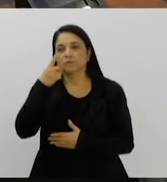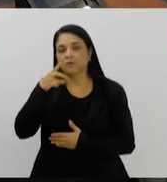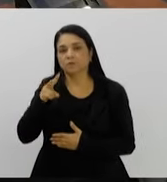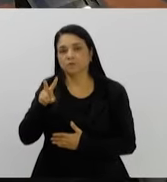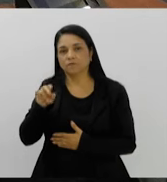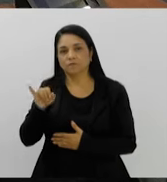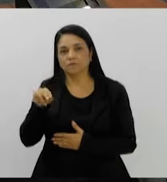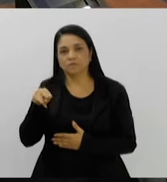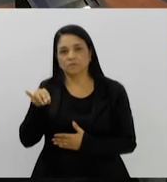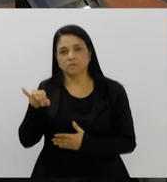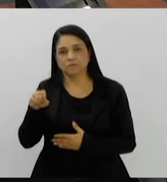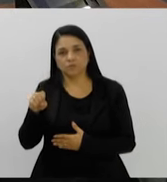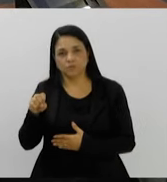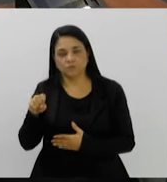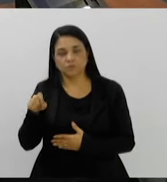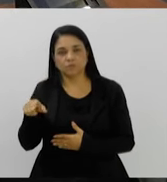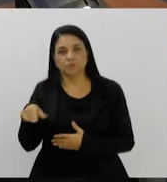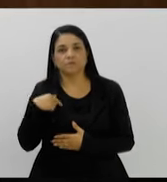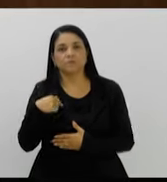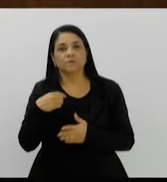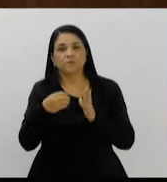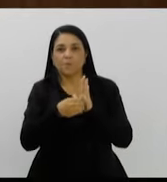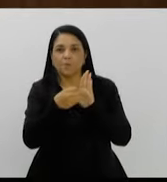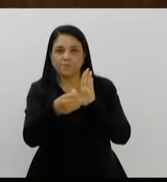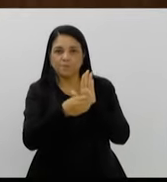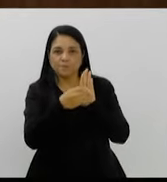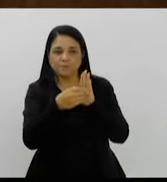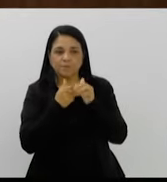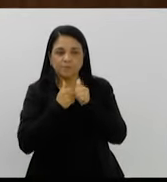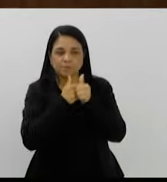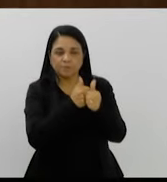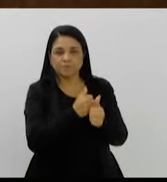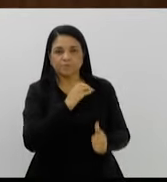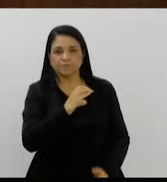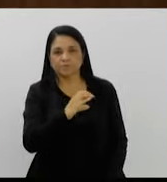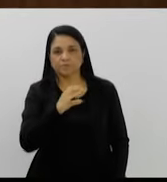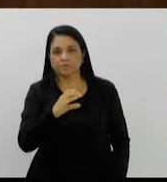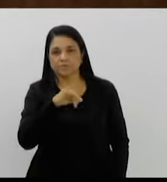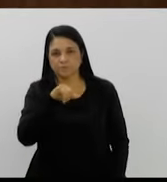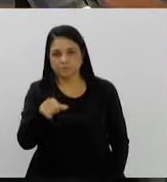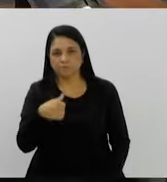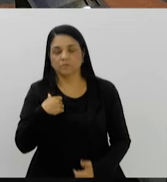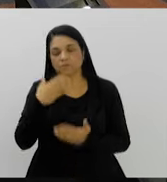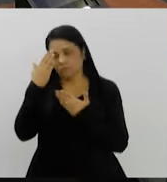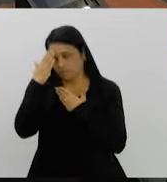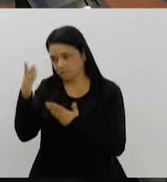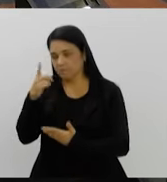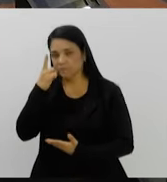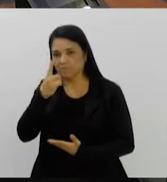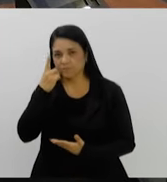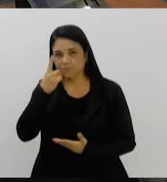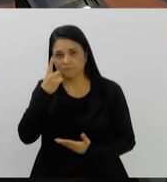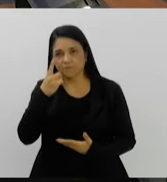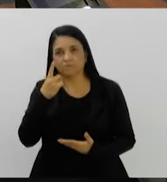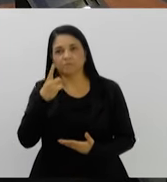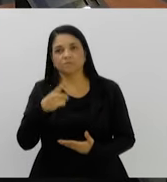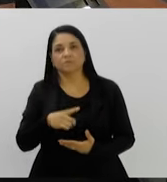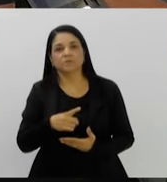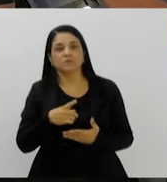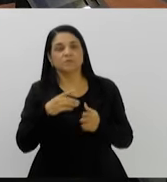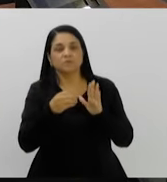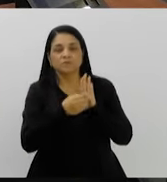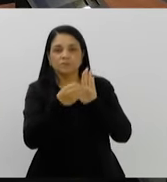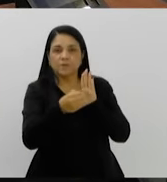favor senhor presidente parecer acompanhando a ccj Muito obrigado Deputado Vinícius com com os